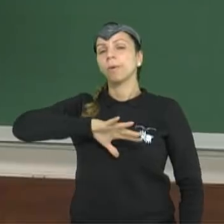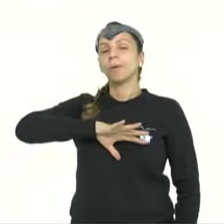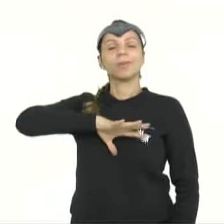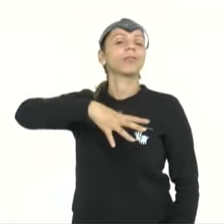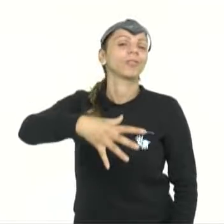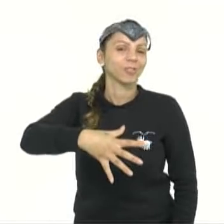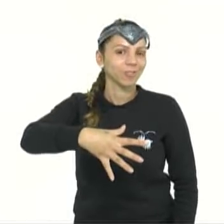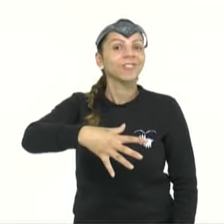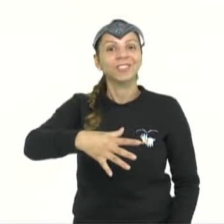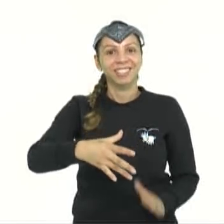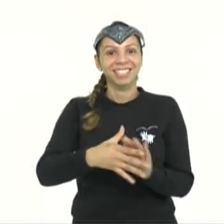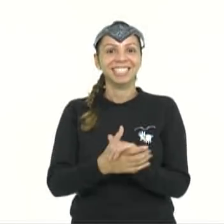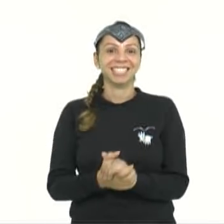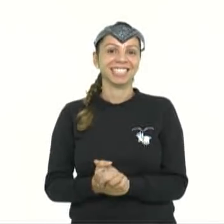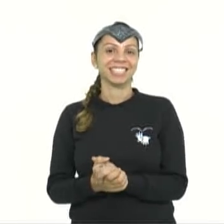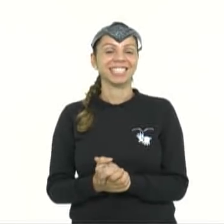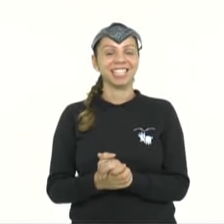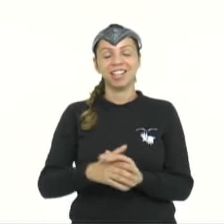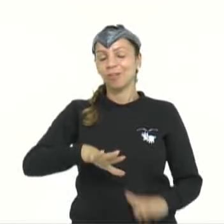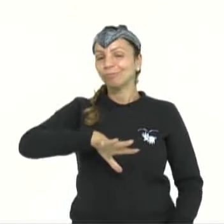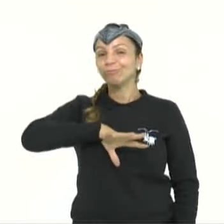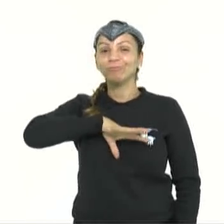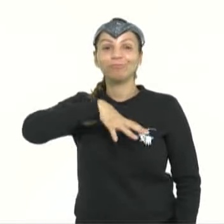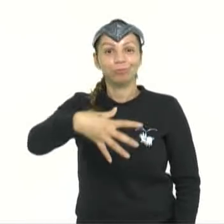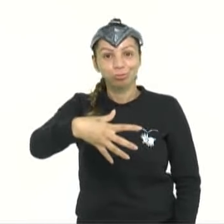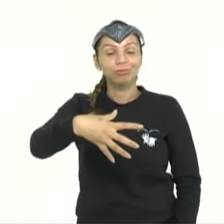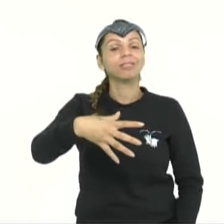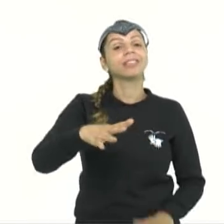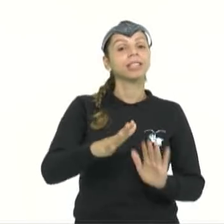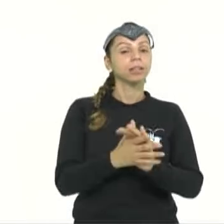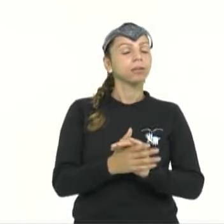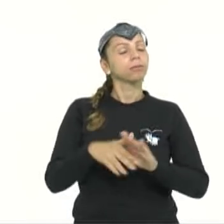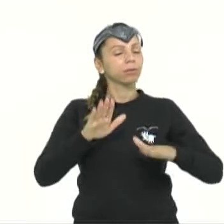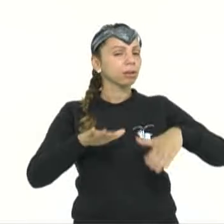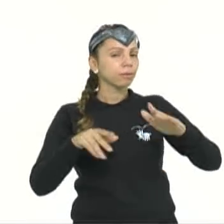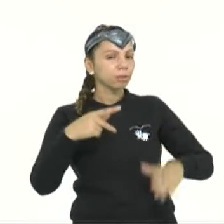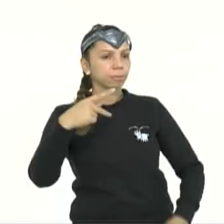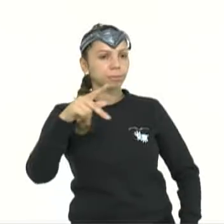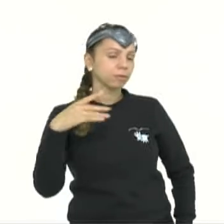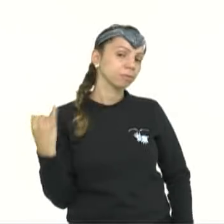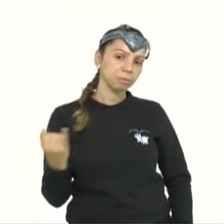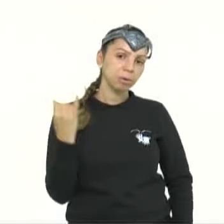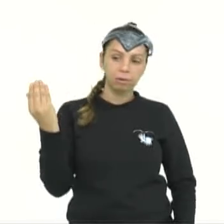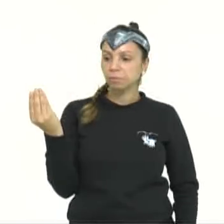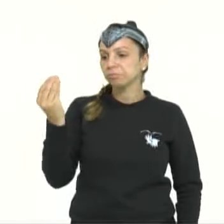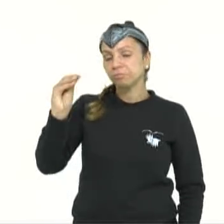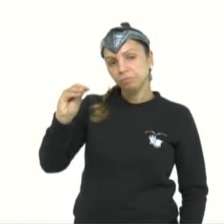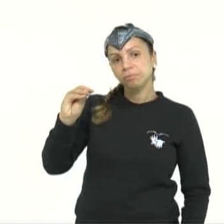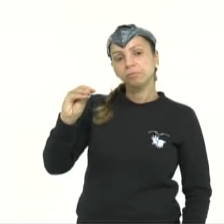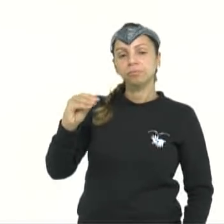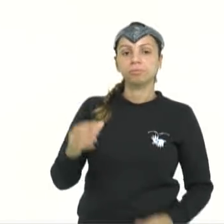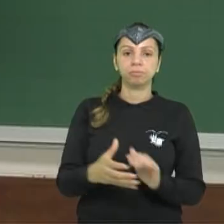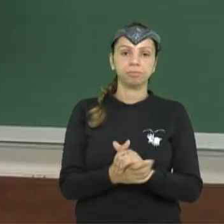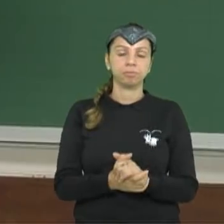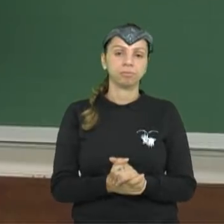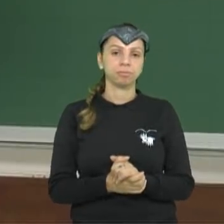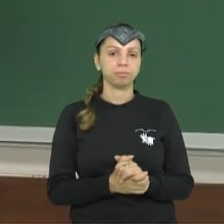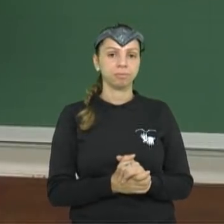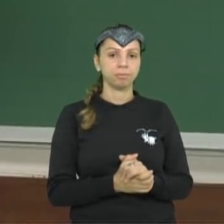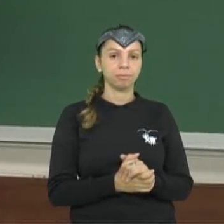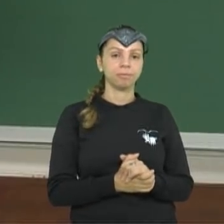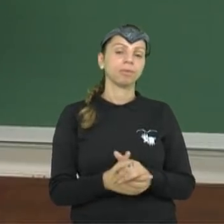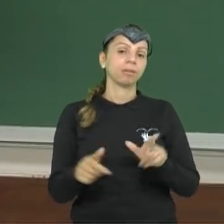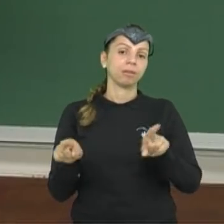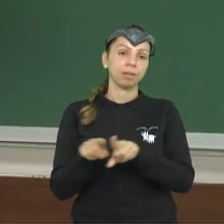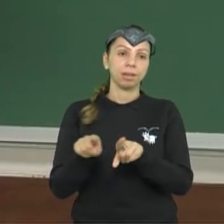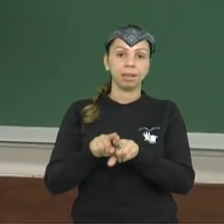courageous. Para a teacher, ele é corajoso. Talvez para você seja importante colocar que ele é a superhuman